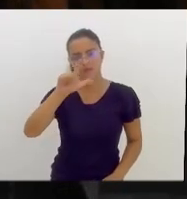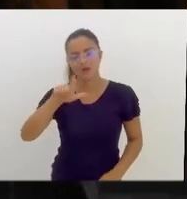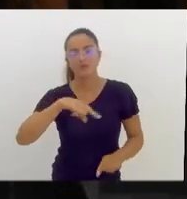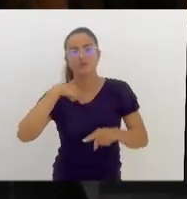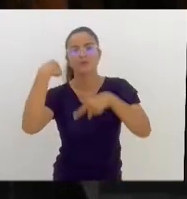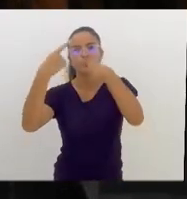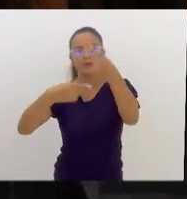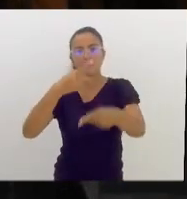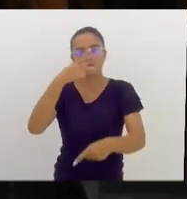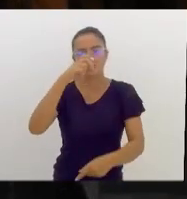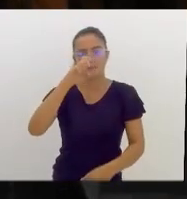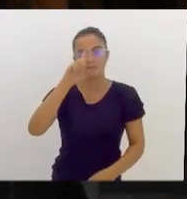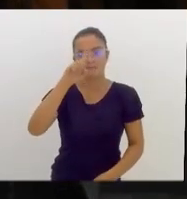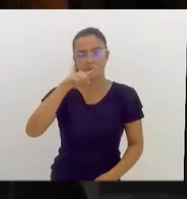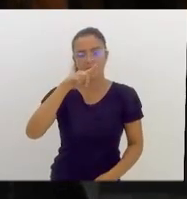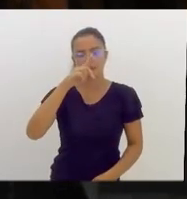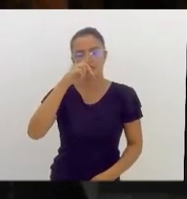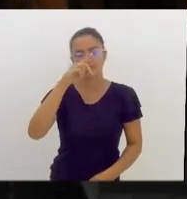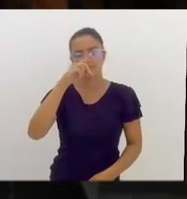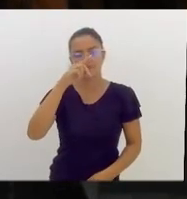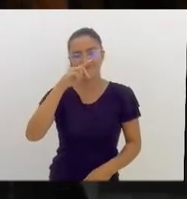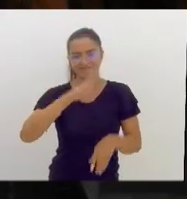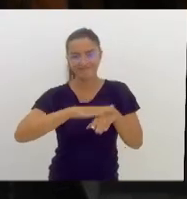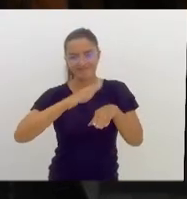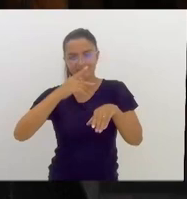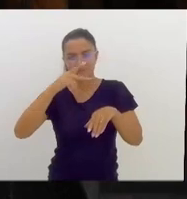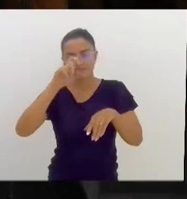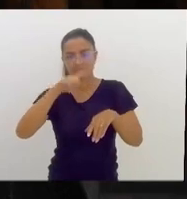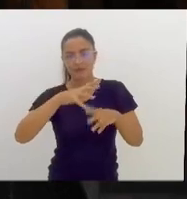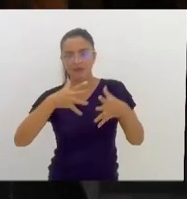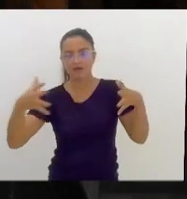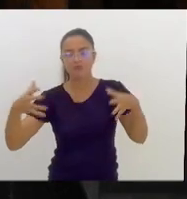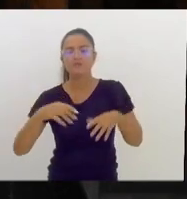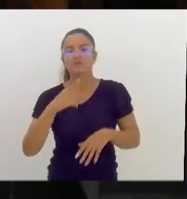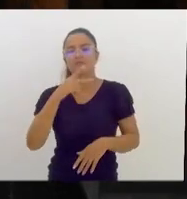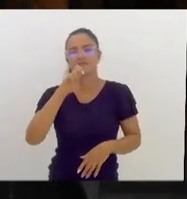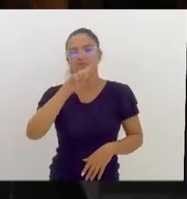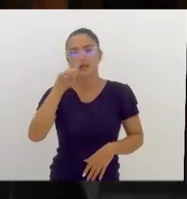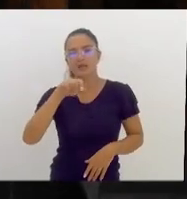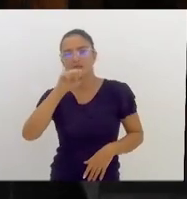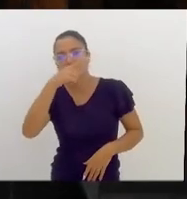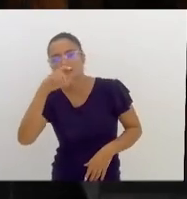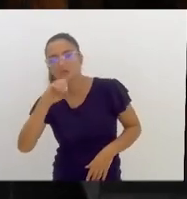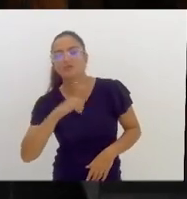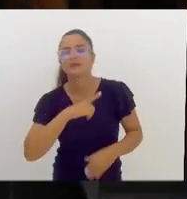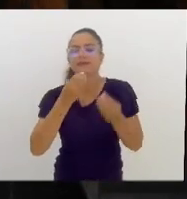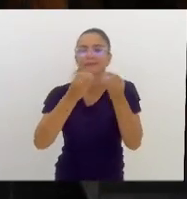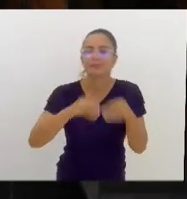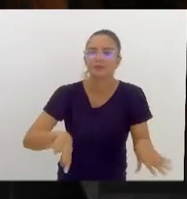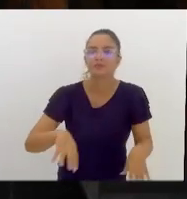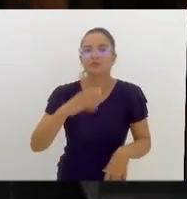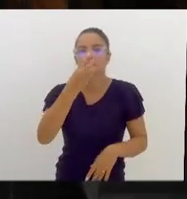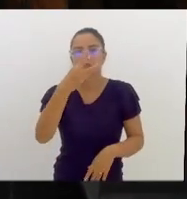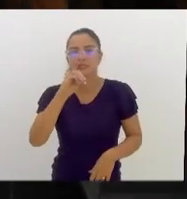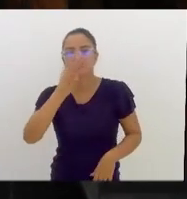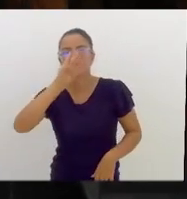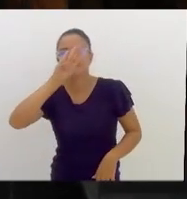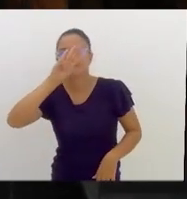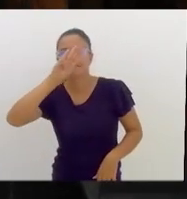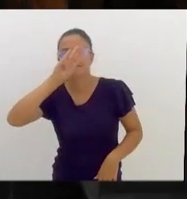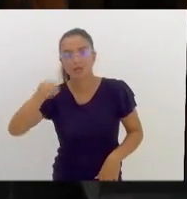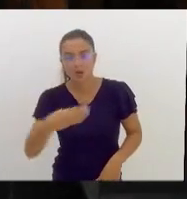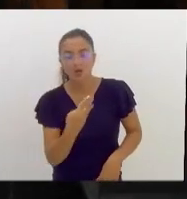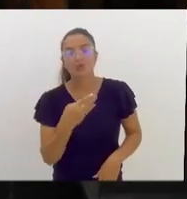Pezão, geraram um prejuízo de cerca de 30 bilhões no Rio Previdência.